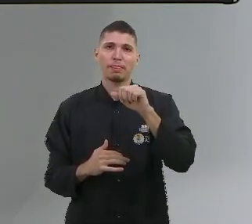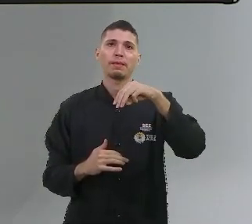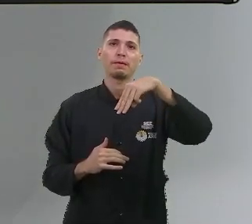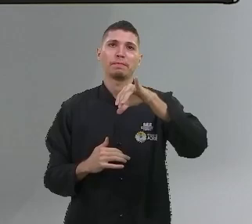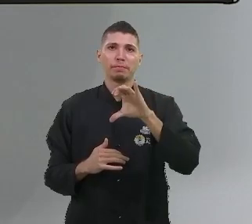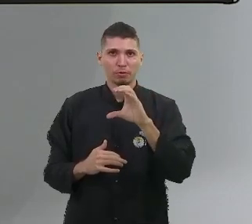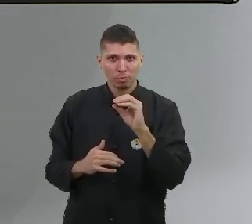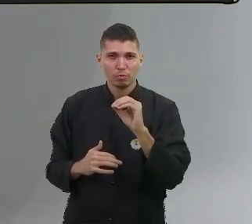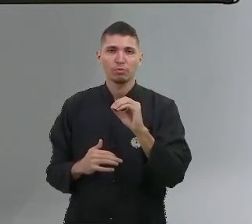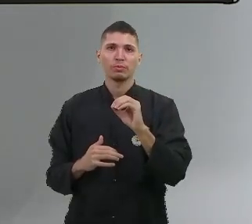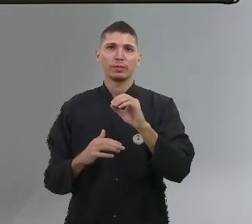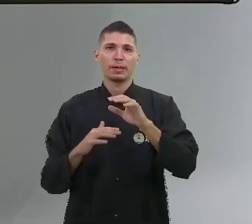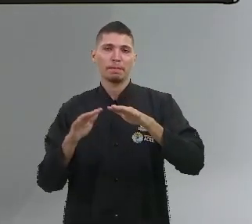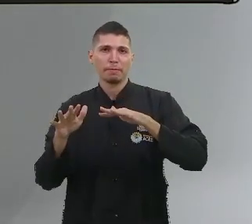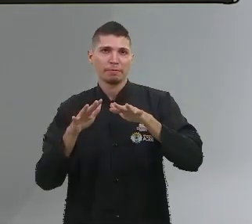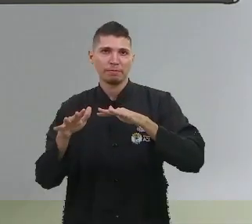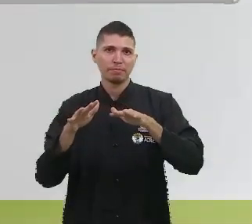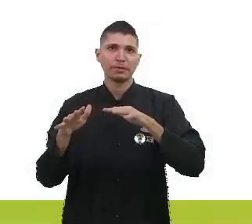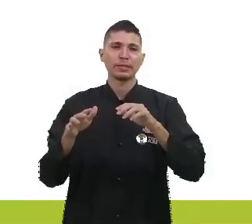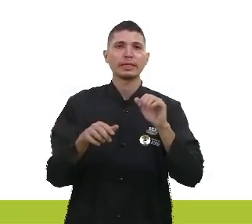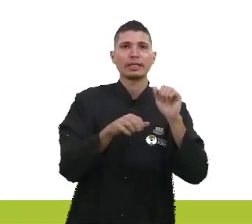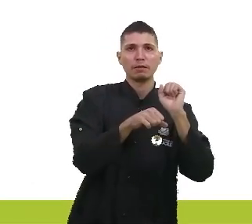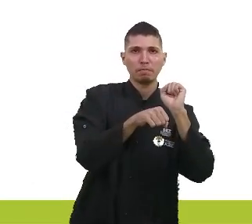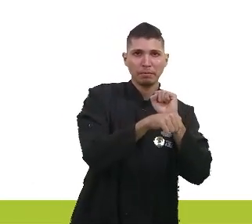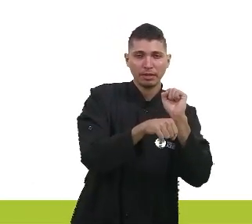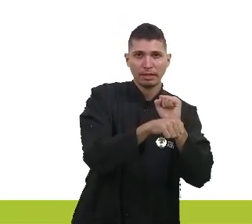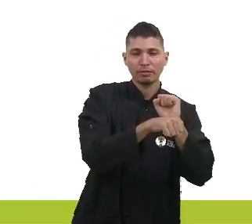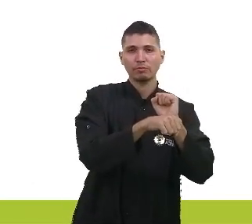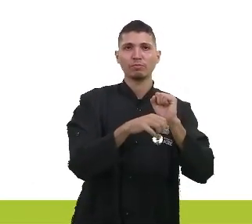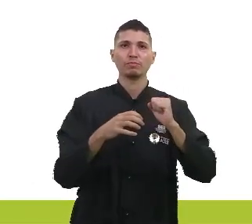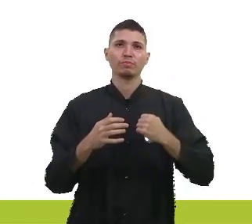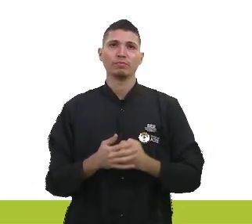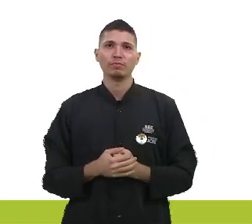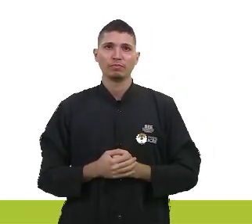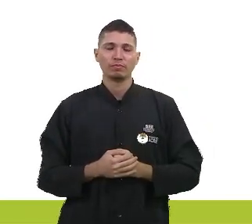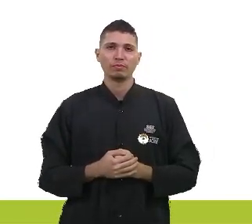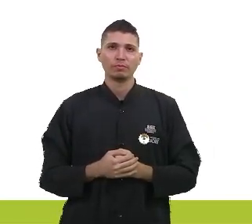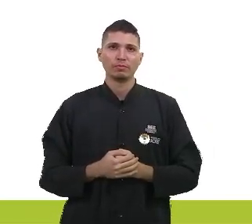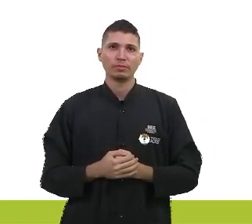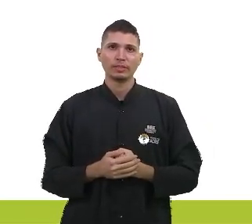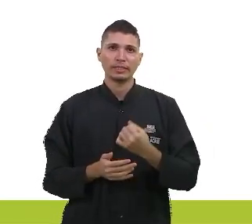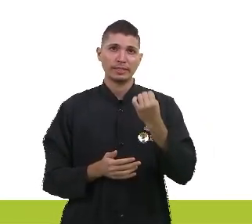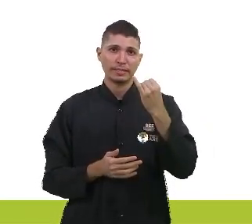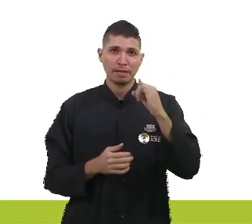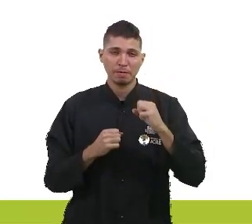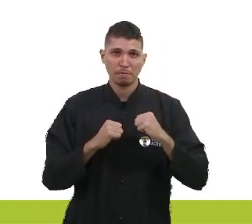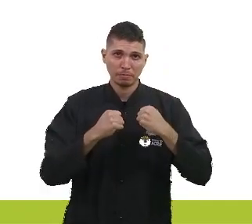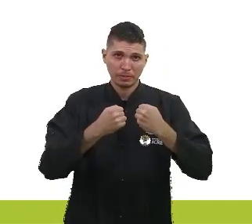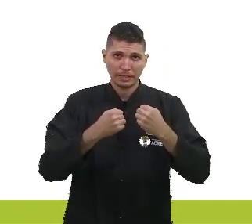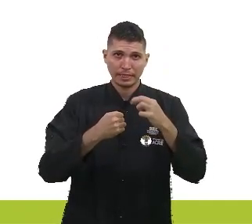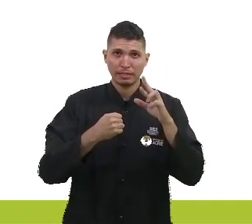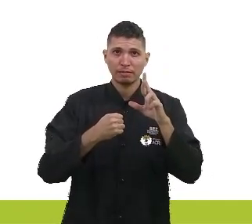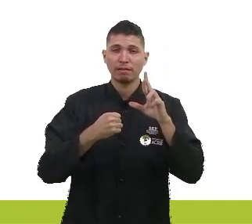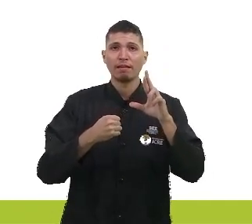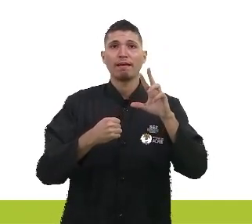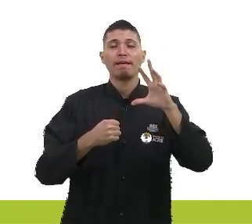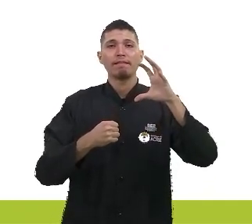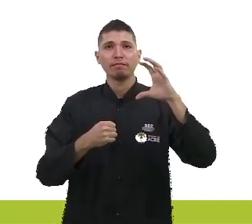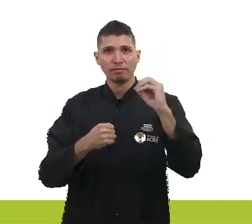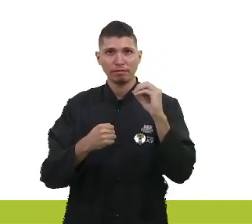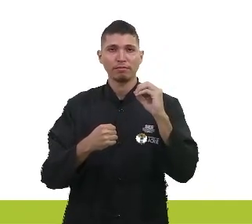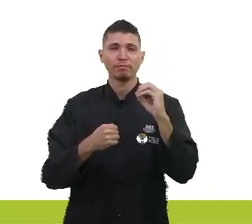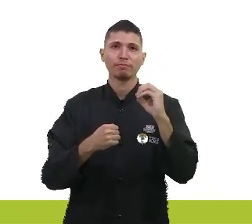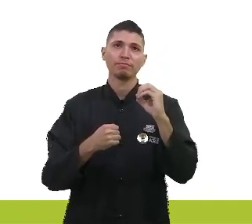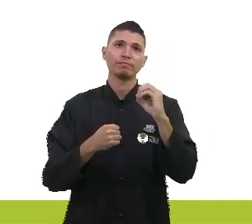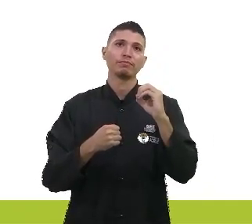ok? Então, seguindo a linha de raciocínio aqui, ó, do repouso, se a força resultante ela é zero, esse corpo vai estar em